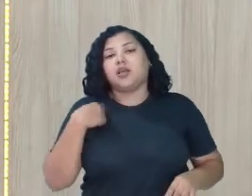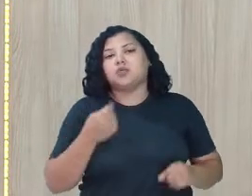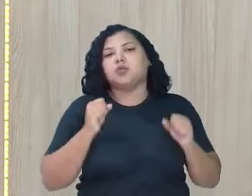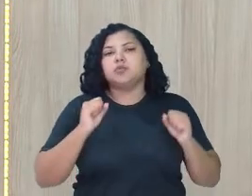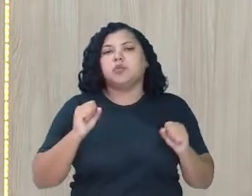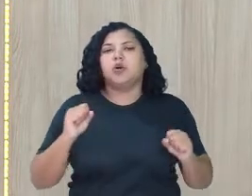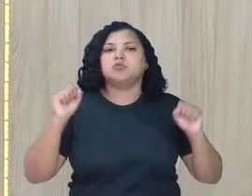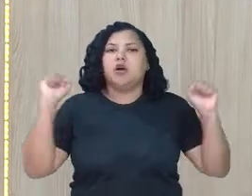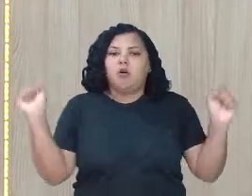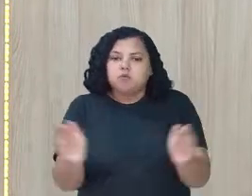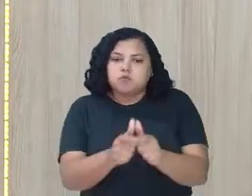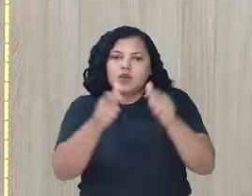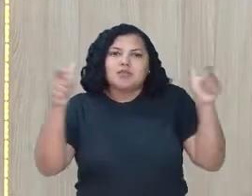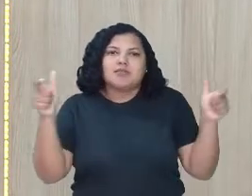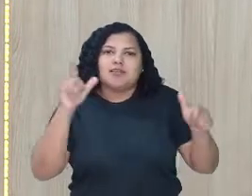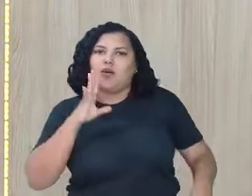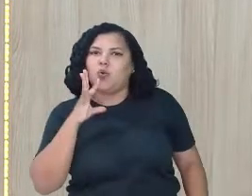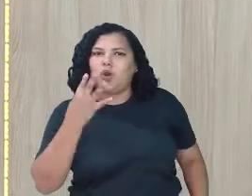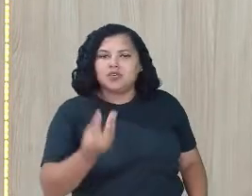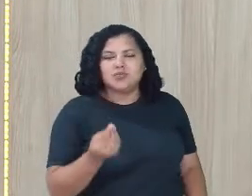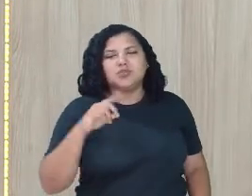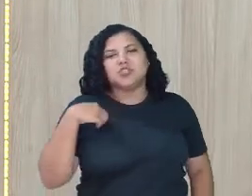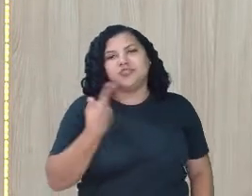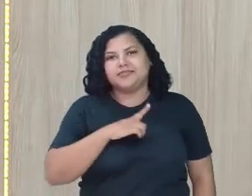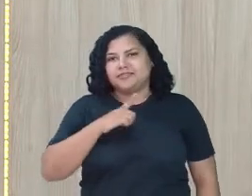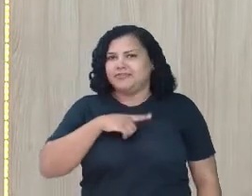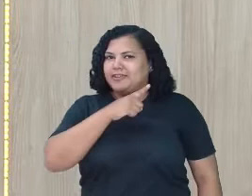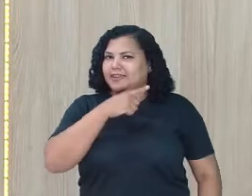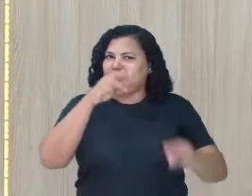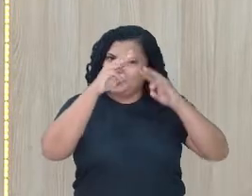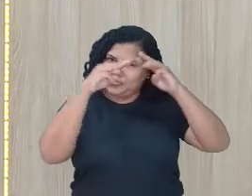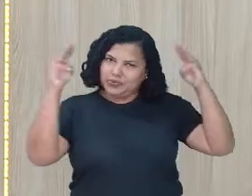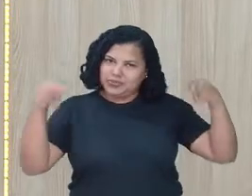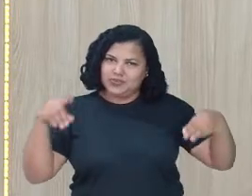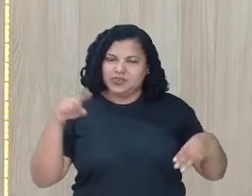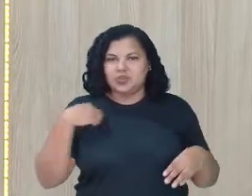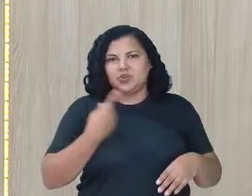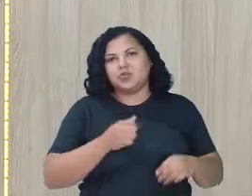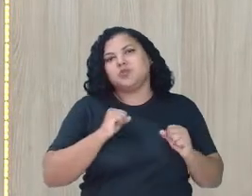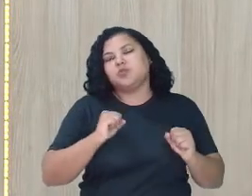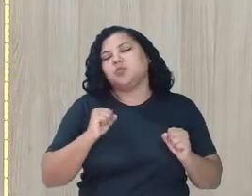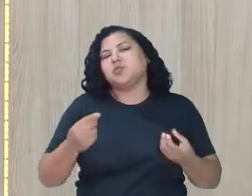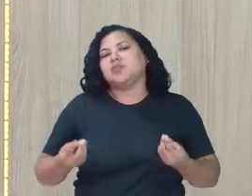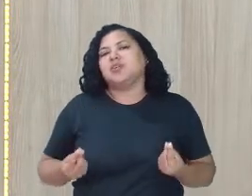poder ampliar esse conhecimento que a gente teve lá no museu e a gente poder